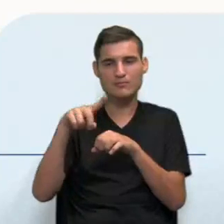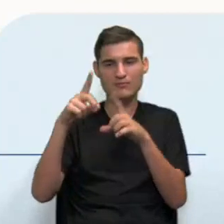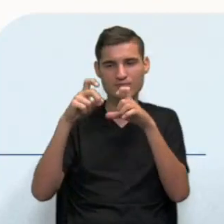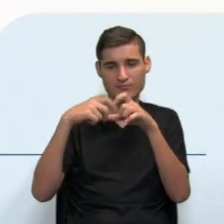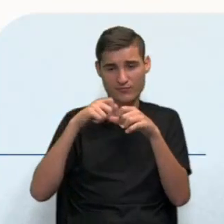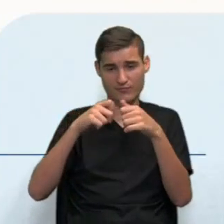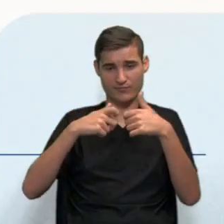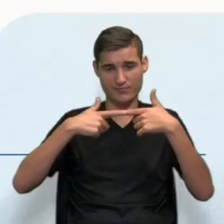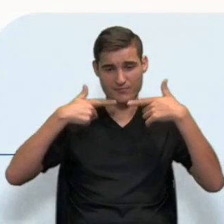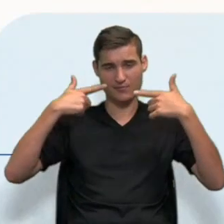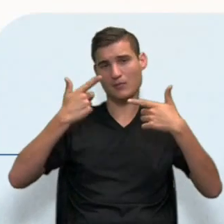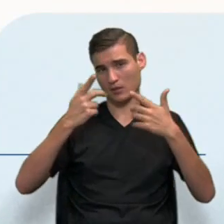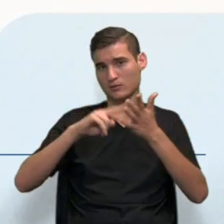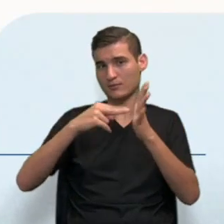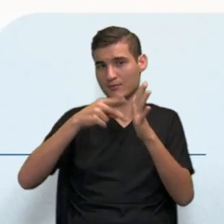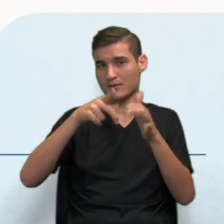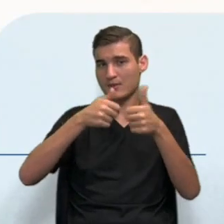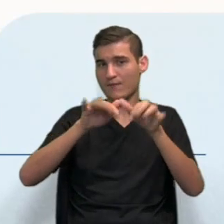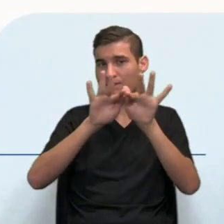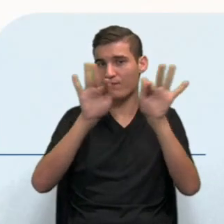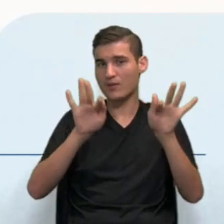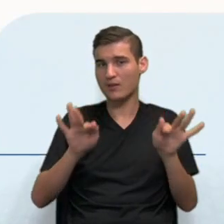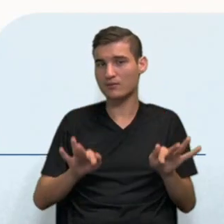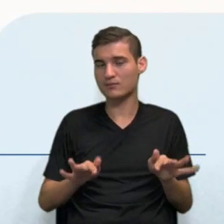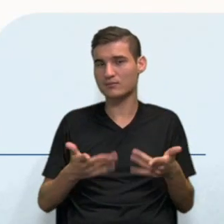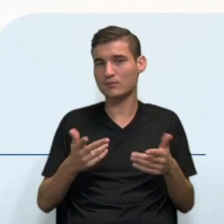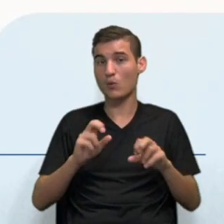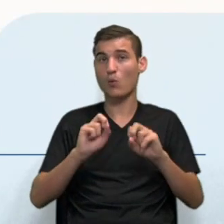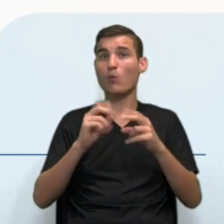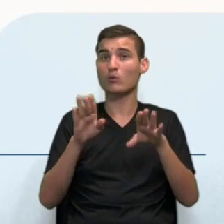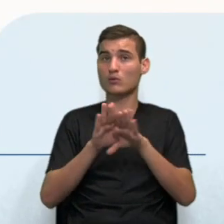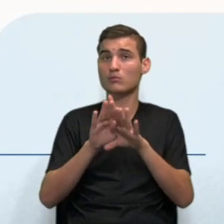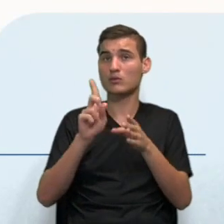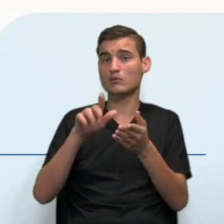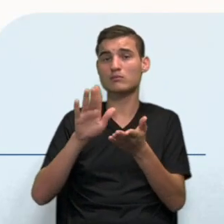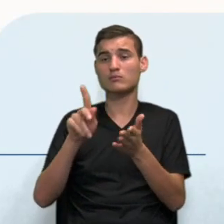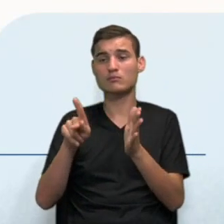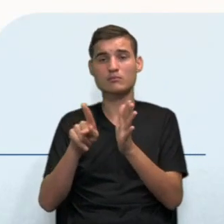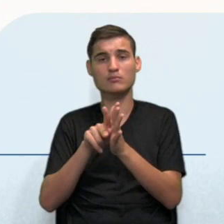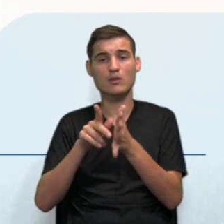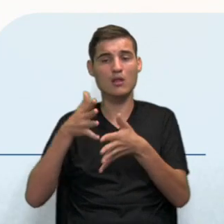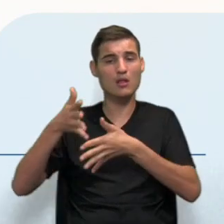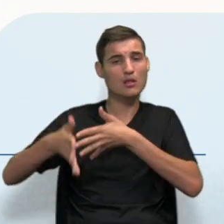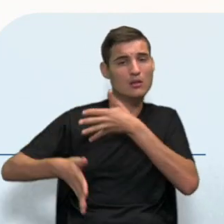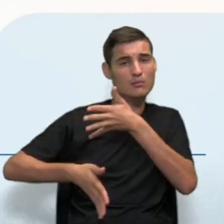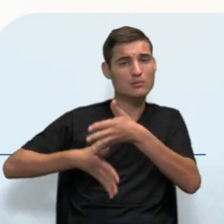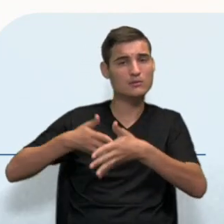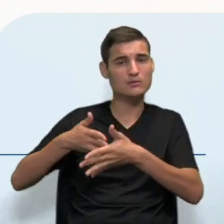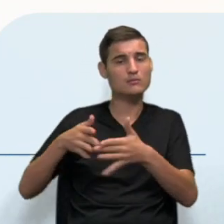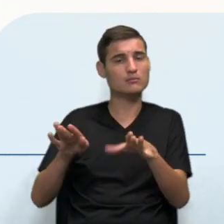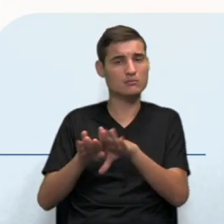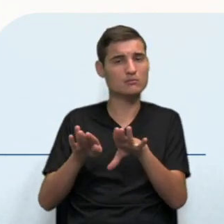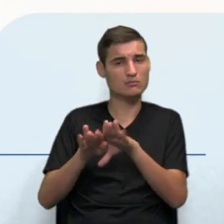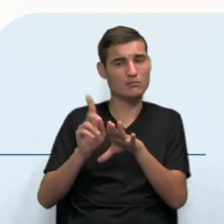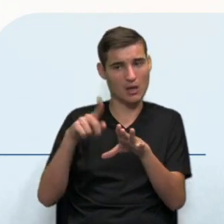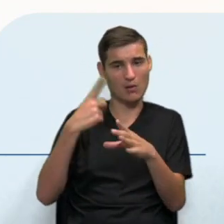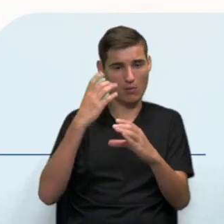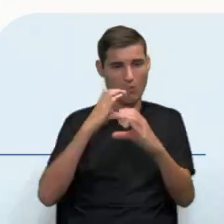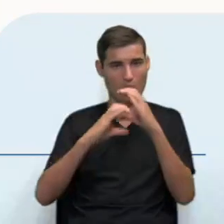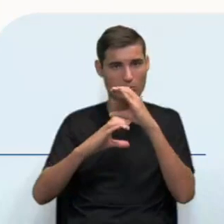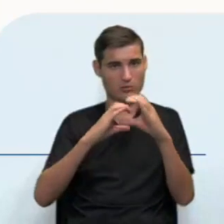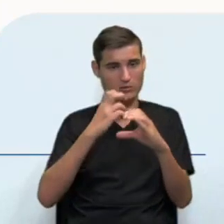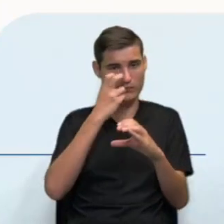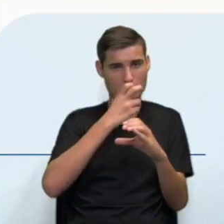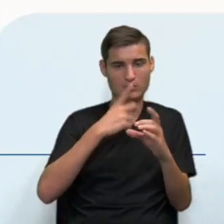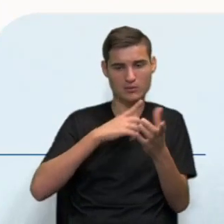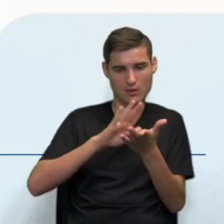está feliz. Pode ser uma mensagem interpretada por Libras, é uma comunicação não verbal, é uma interpretação de uma comunicação verbal